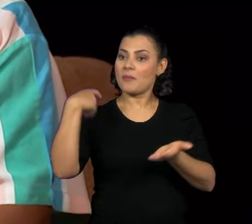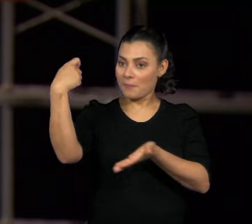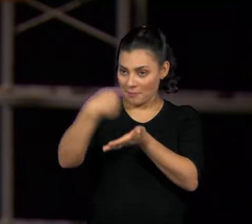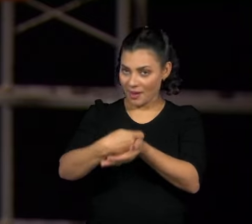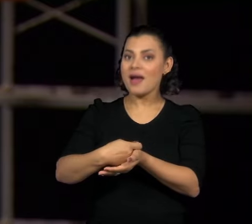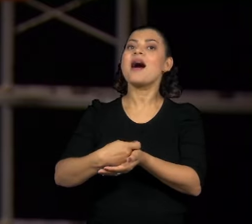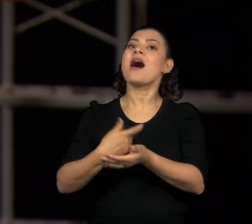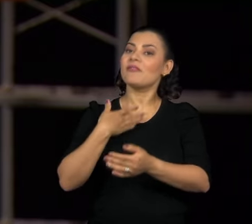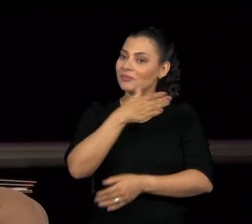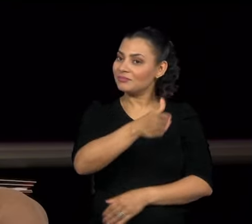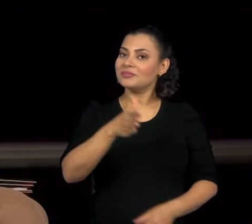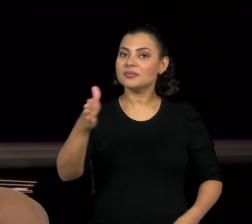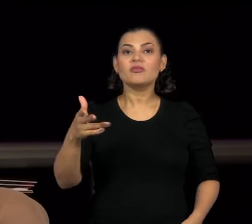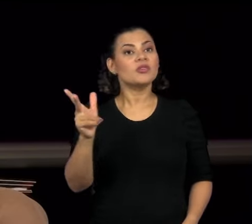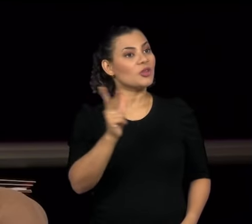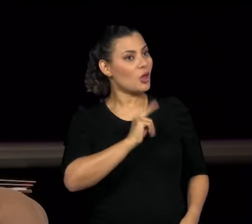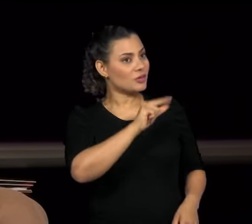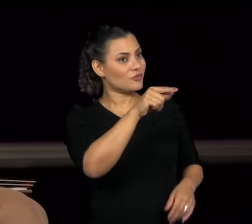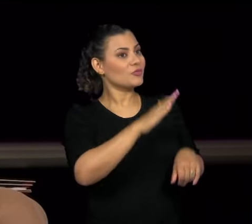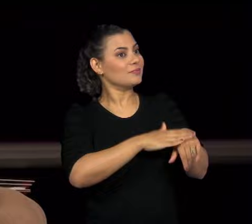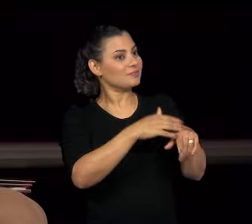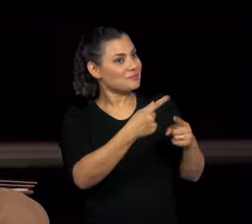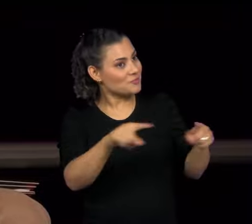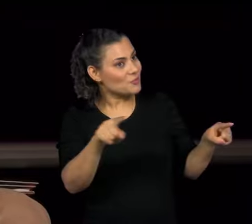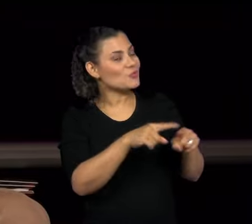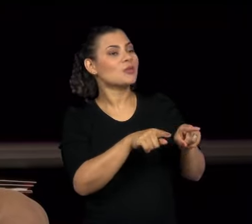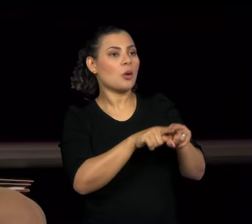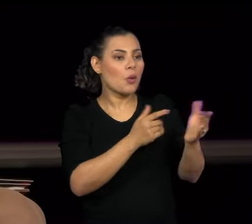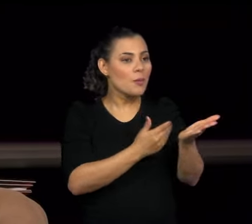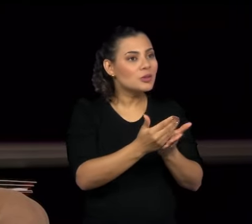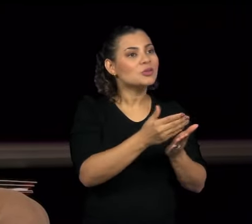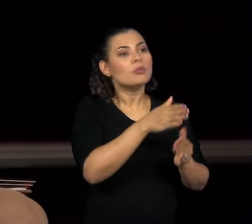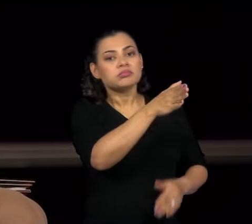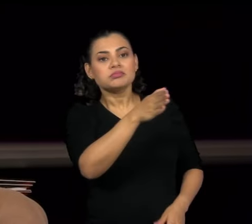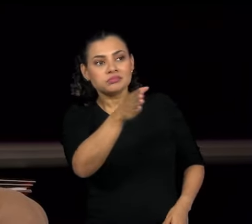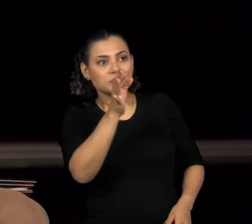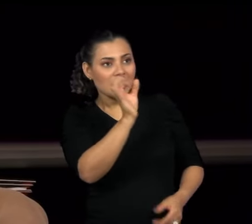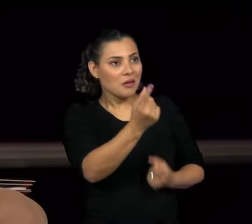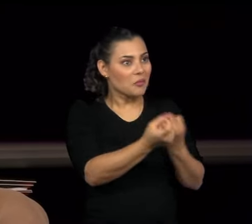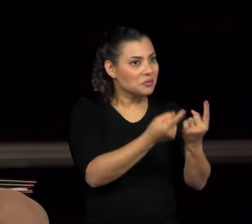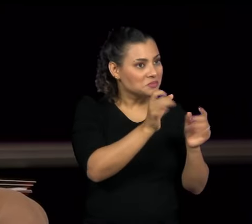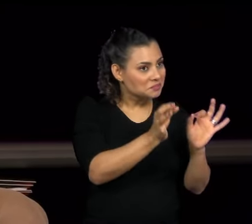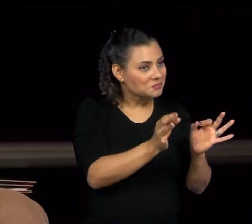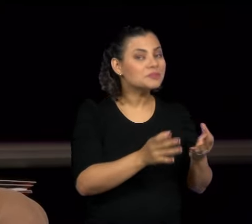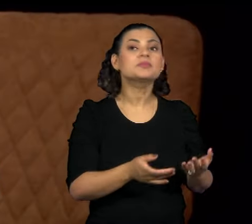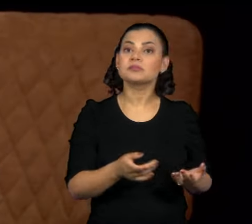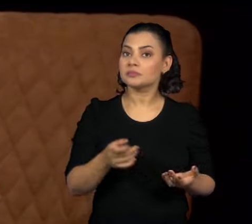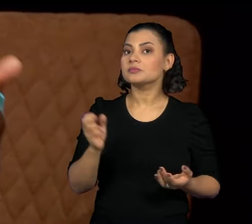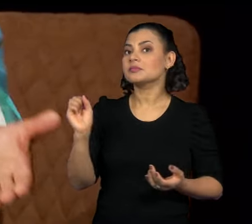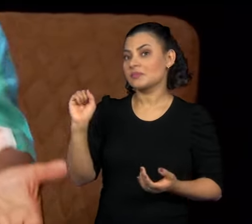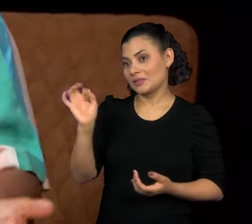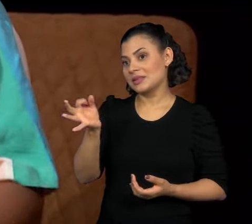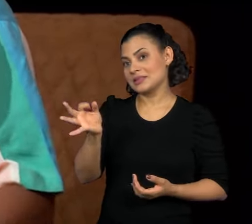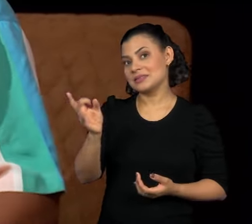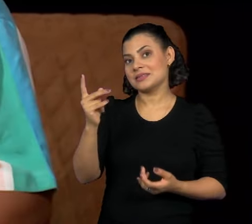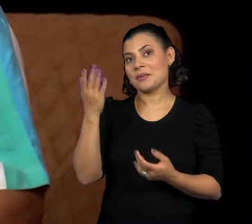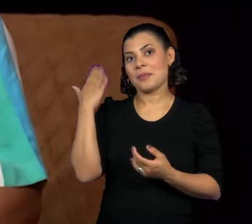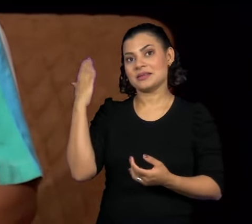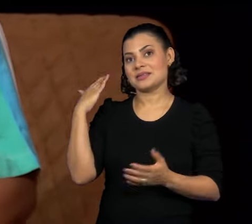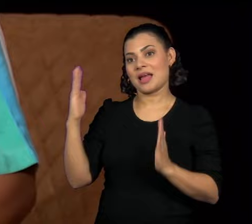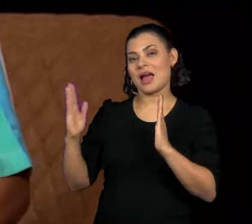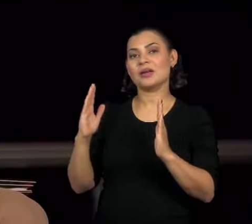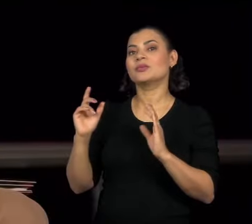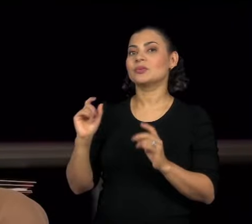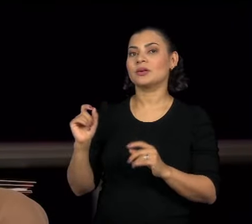aqueles meninos. Mas tudo isso você estava batalhando a música, você começou a tocar em alguns lugares, alguma coisa assim, né? É, você usou a palavra que a gente usava naquela